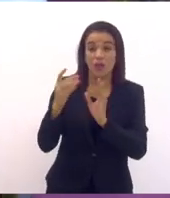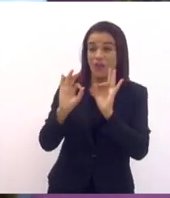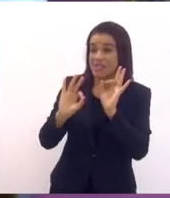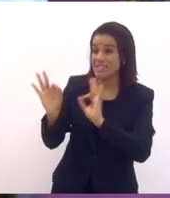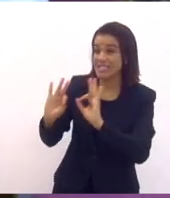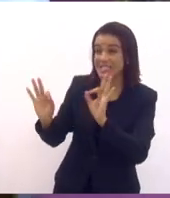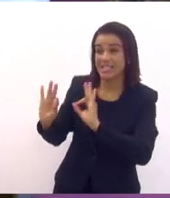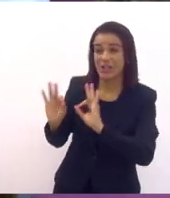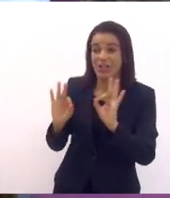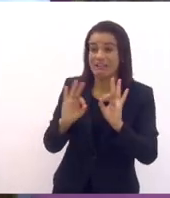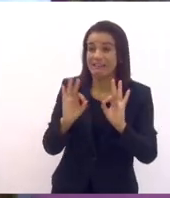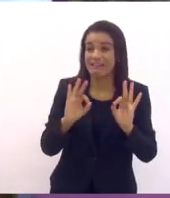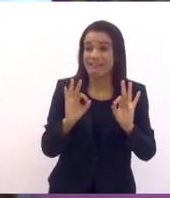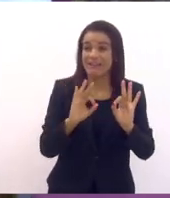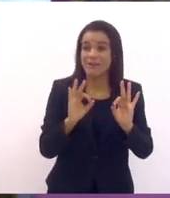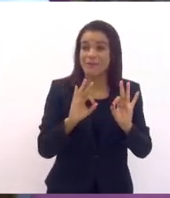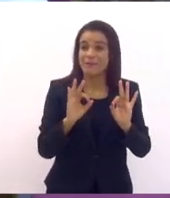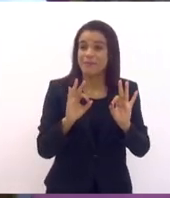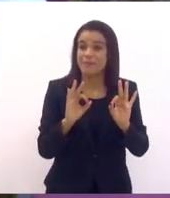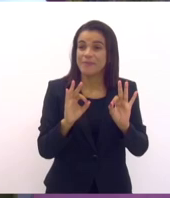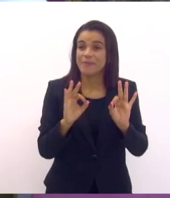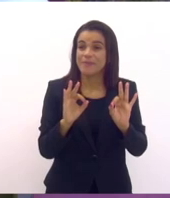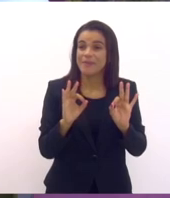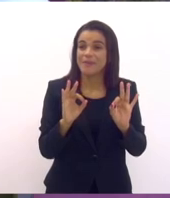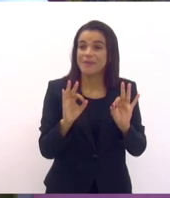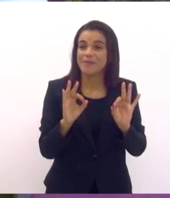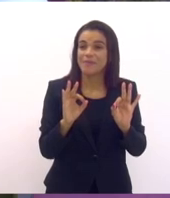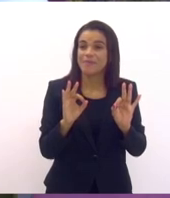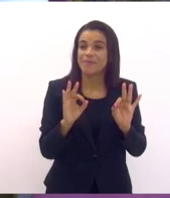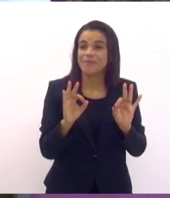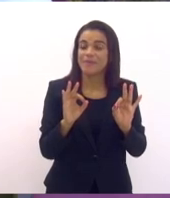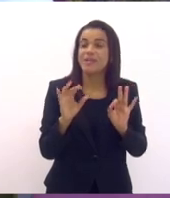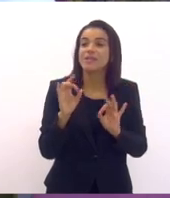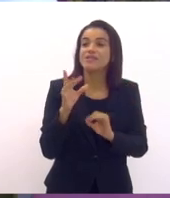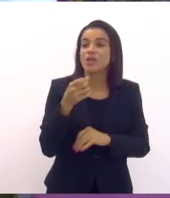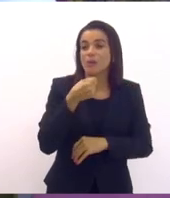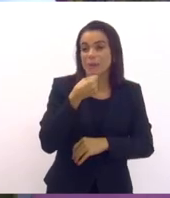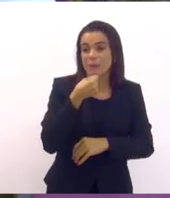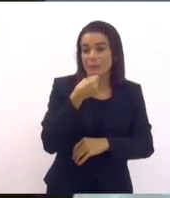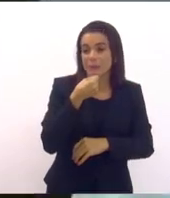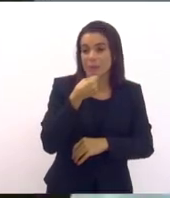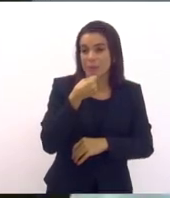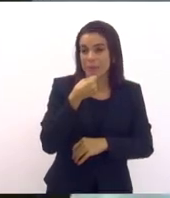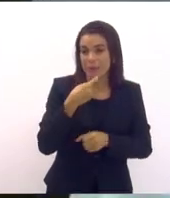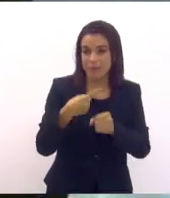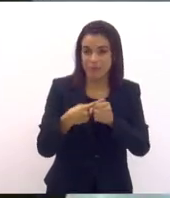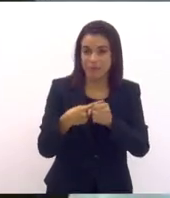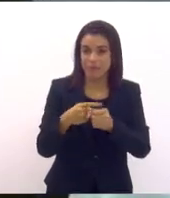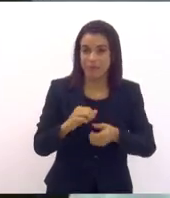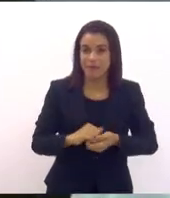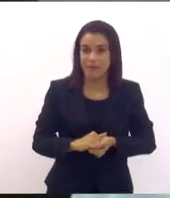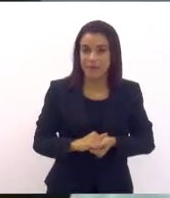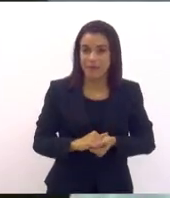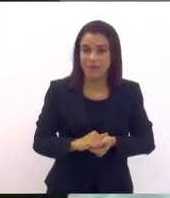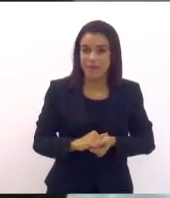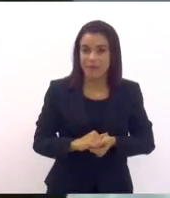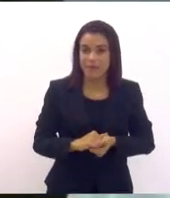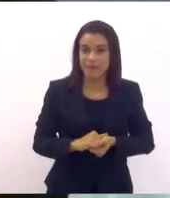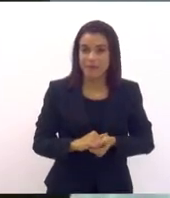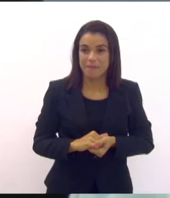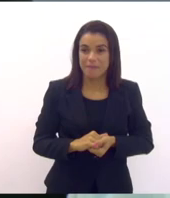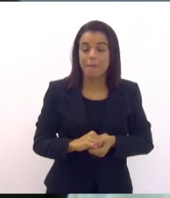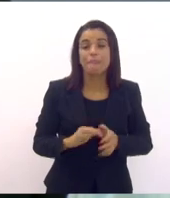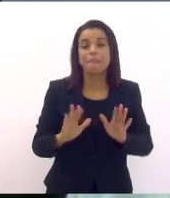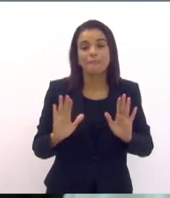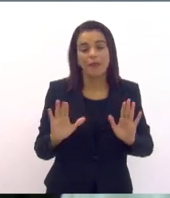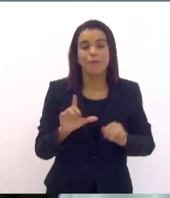E é só para tirar o som da da do nosso retorno aqui gente oi ah ficou bom